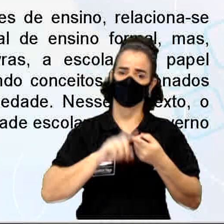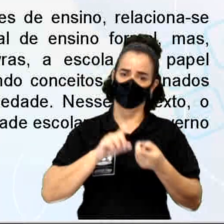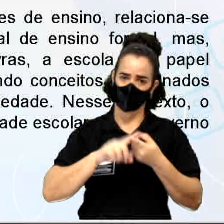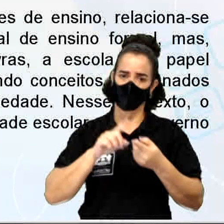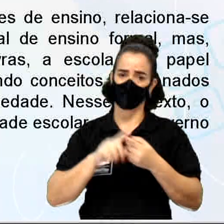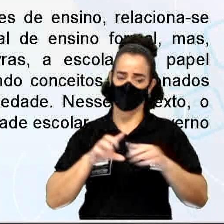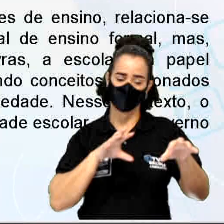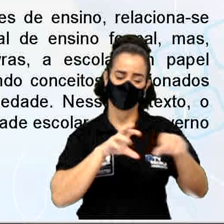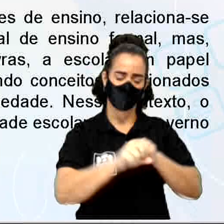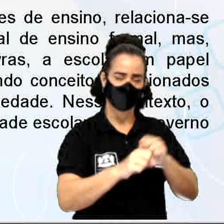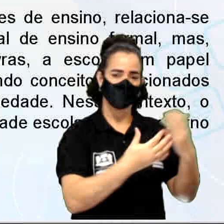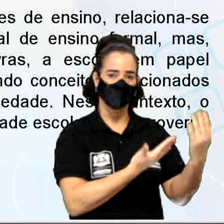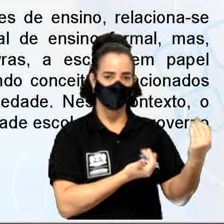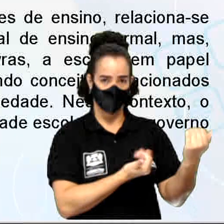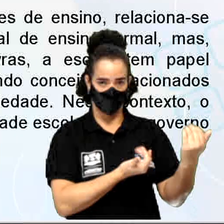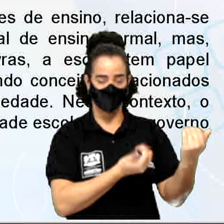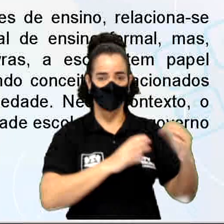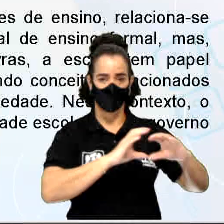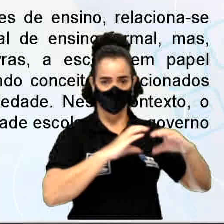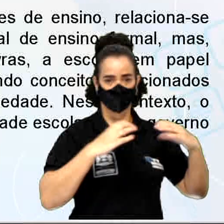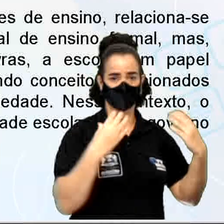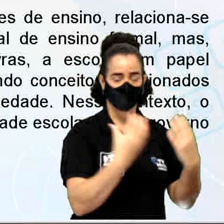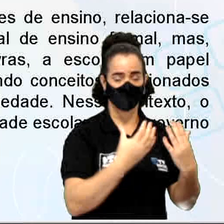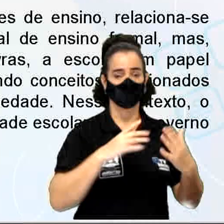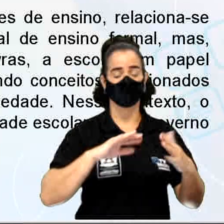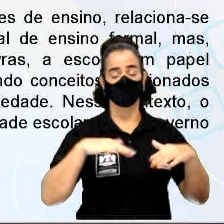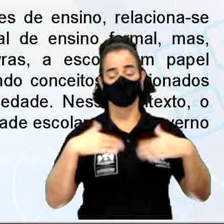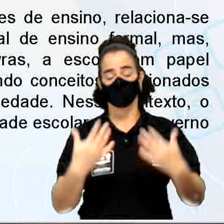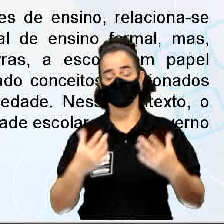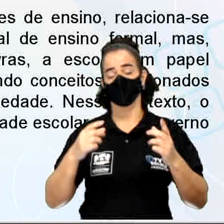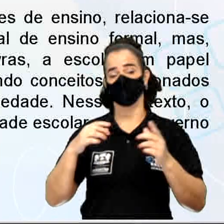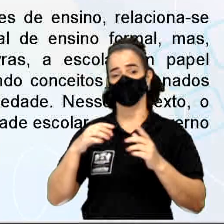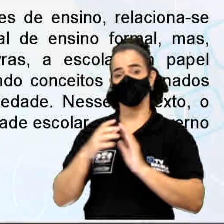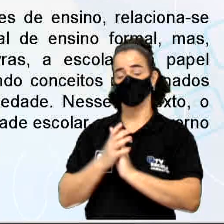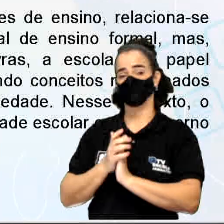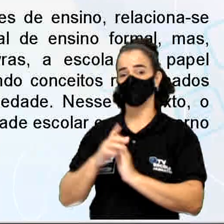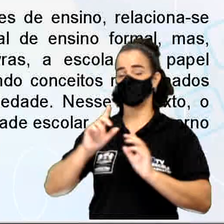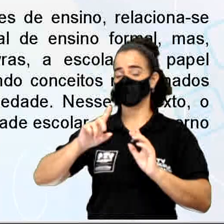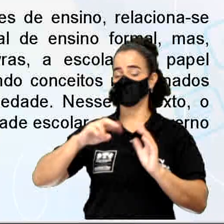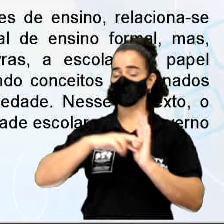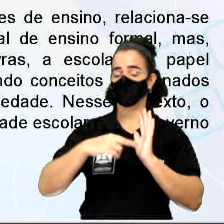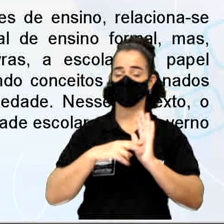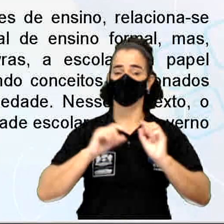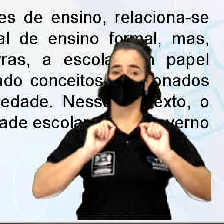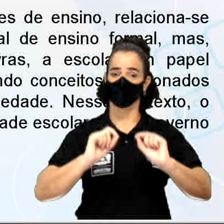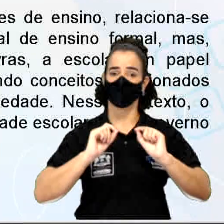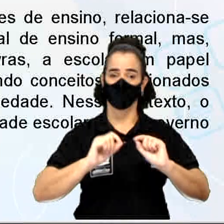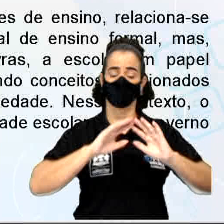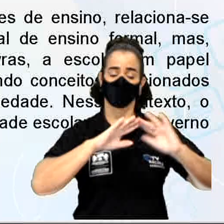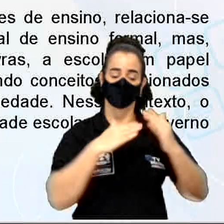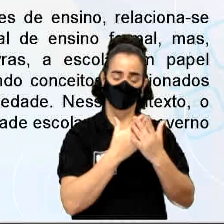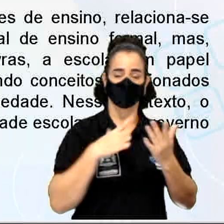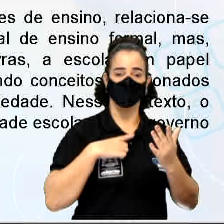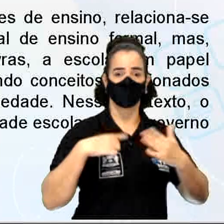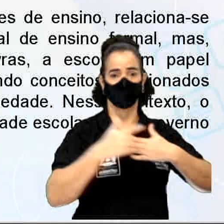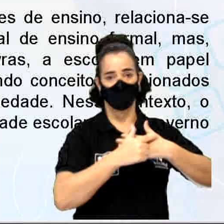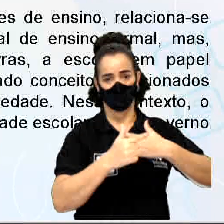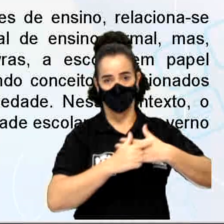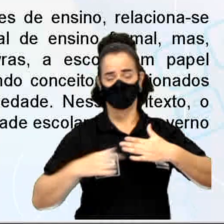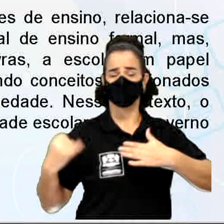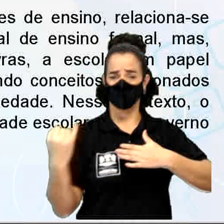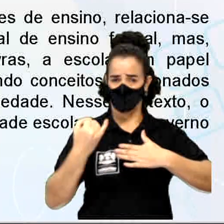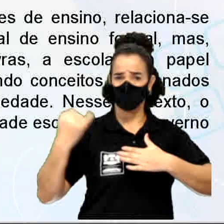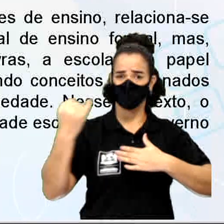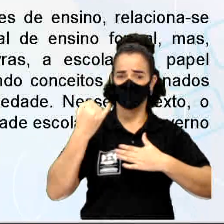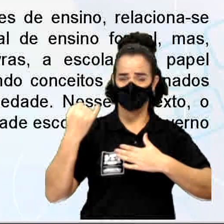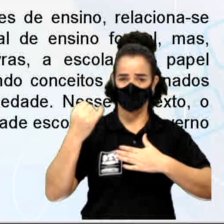do jovem como cidadão. Em outras palavras, a escola tem papel fundamental no desenvolvimento dos valores dos